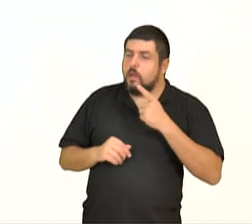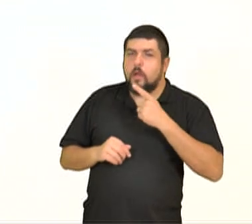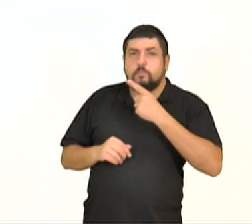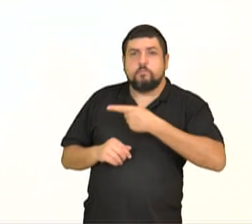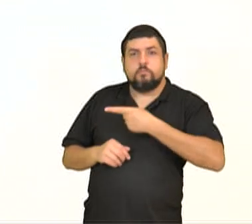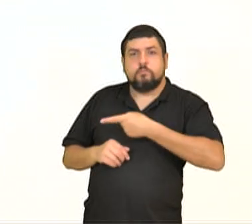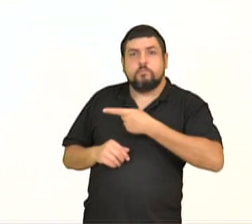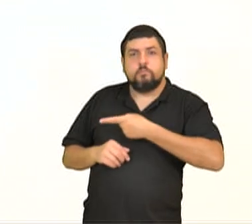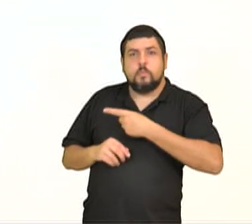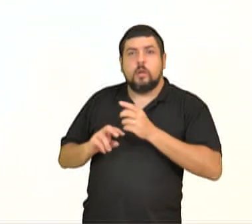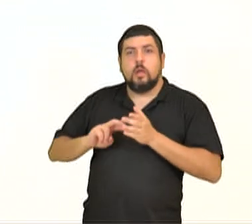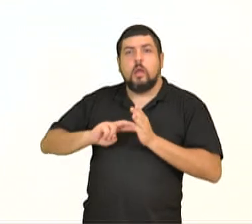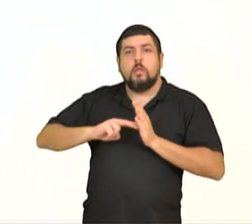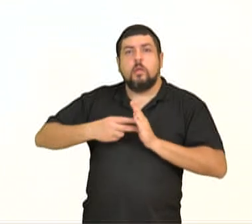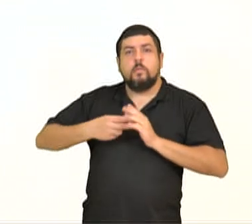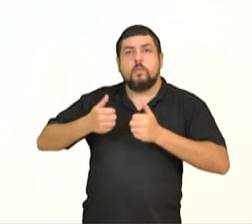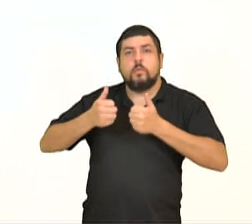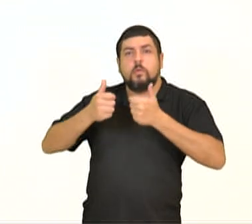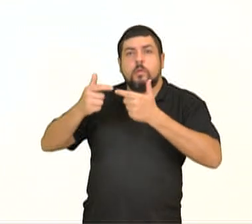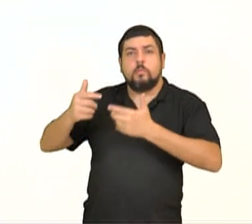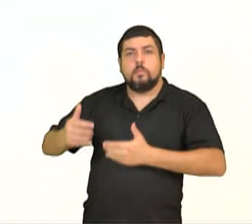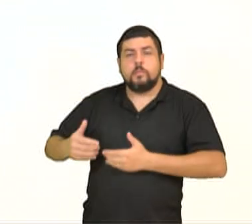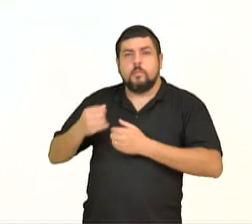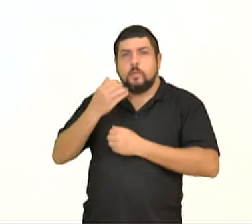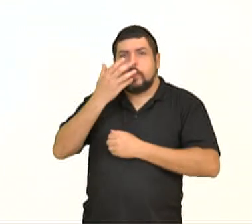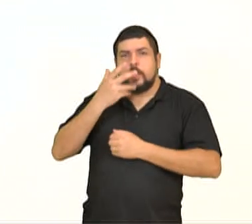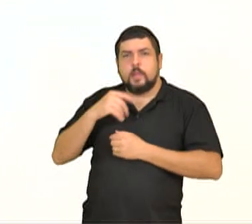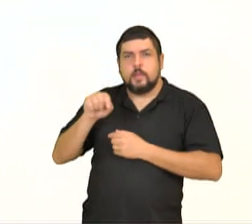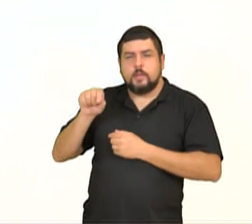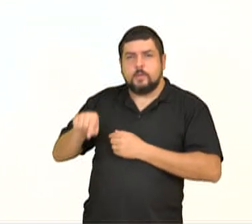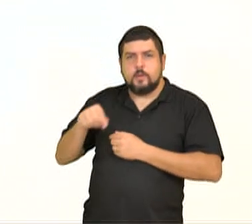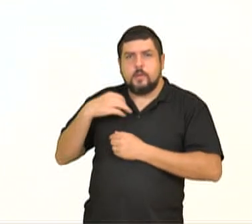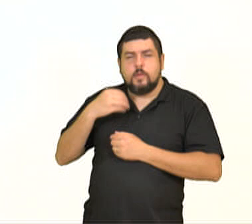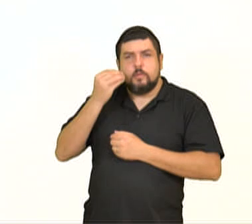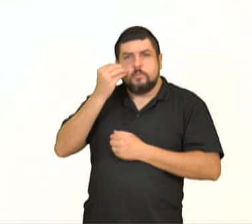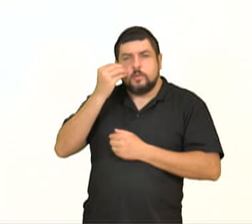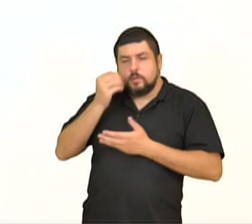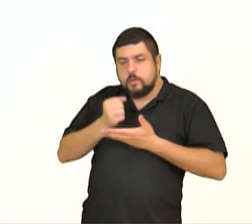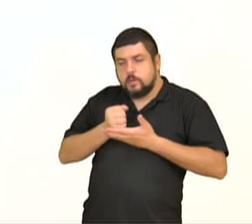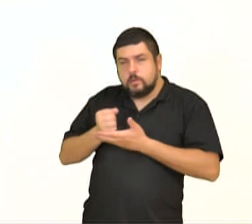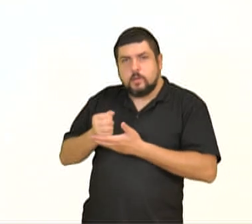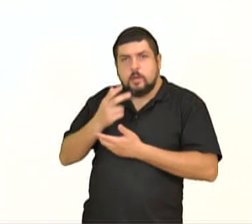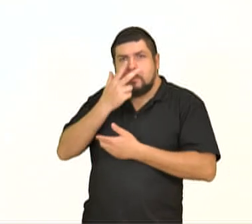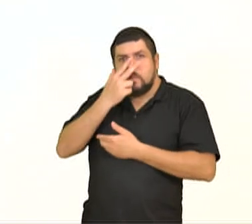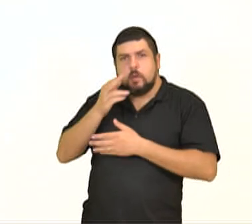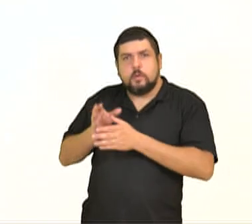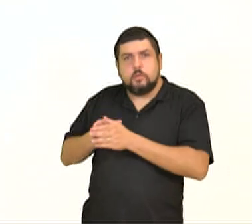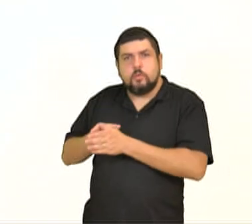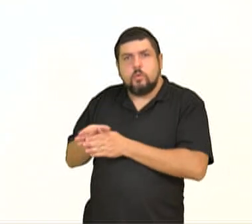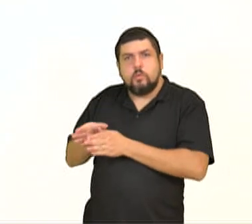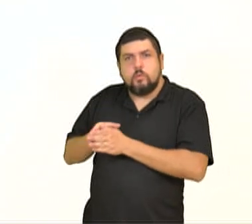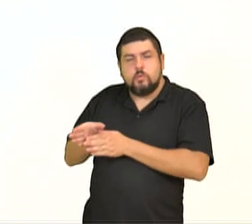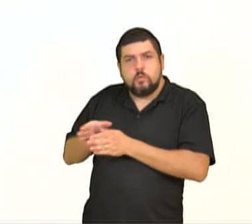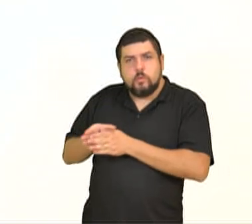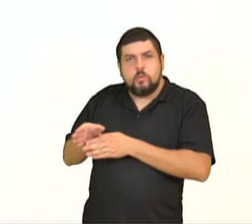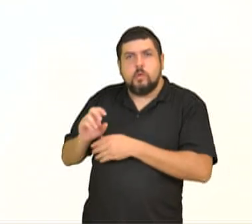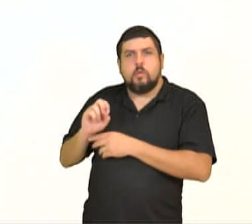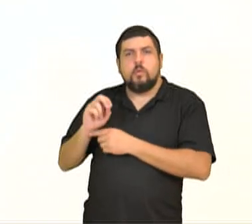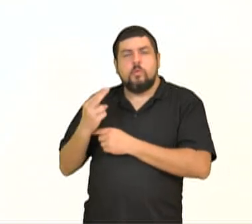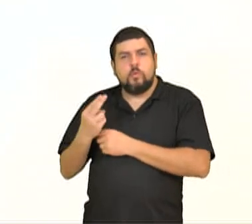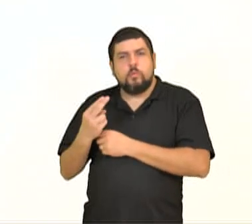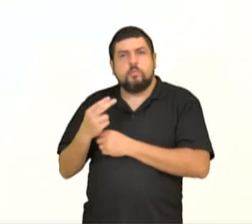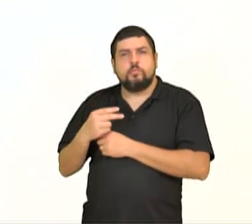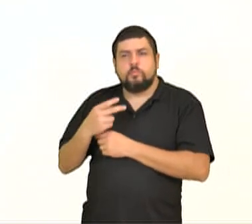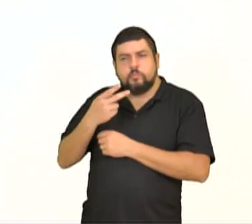estar explicando alguma coisa, meio que de uma forma dando um conselho ou até falando para